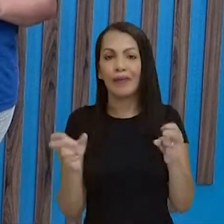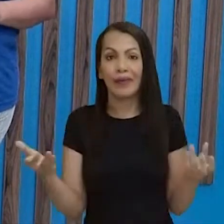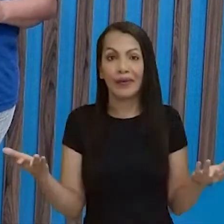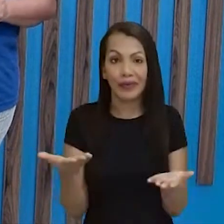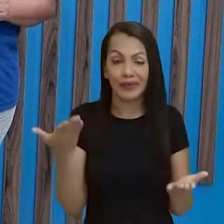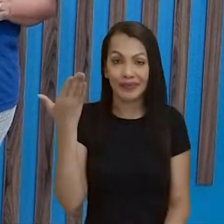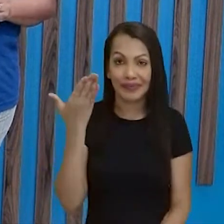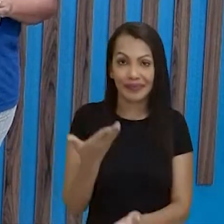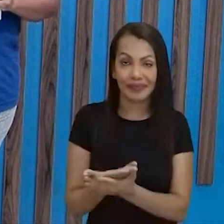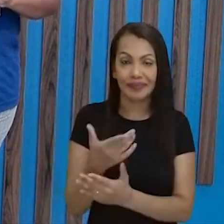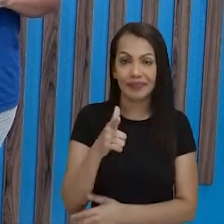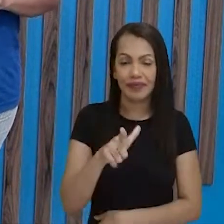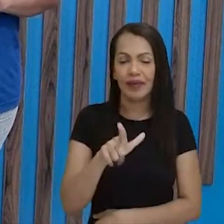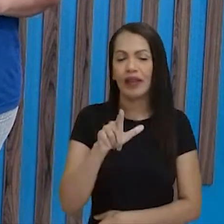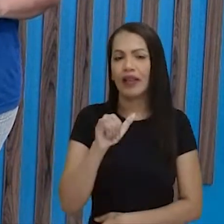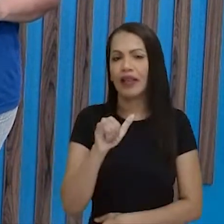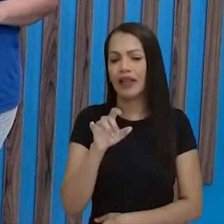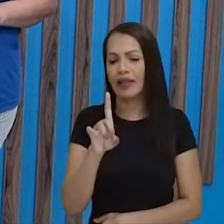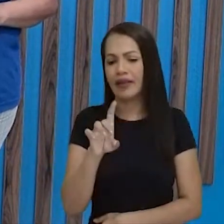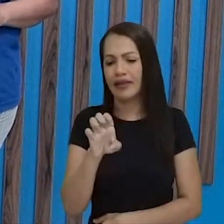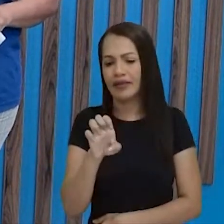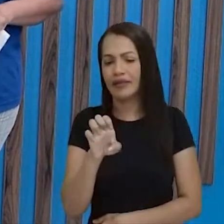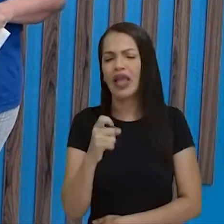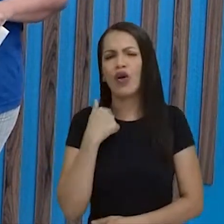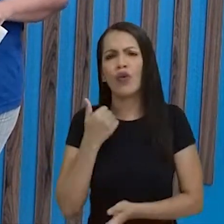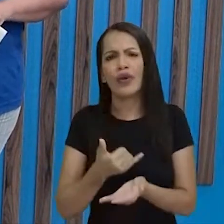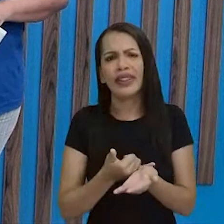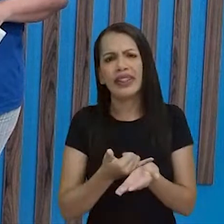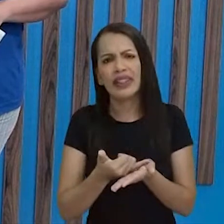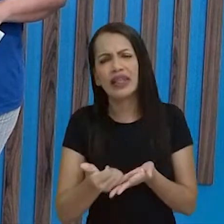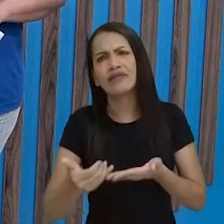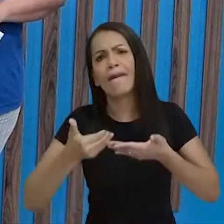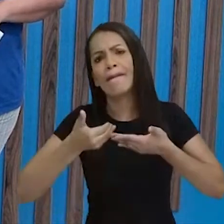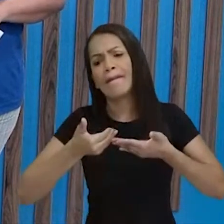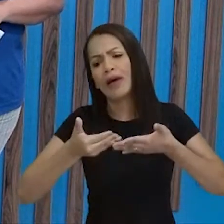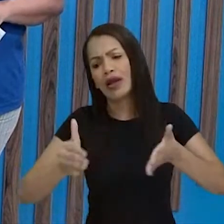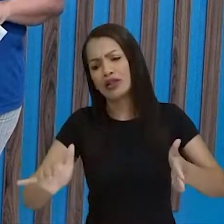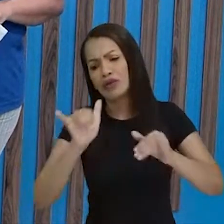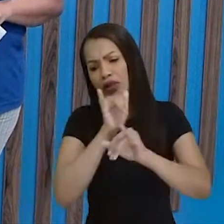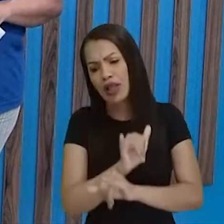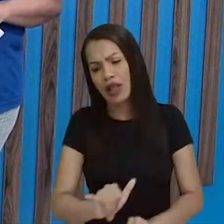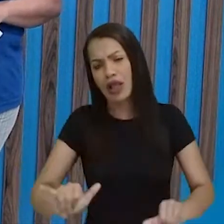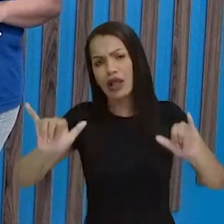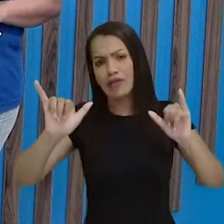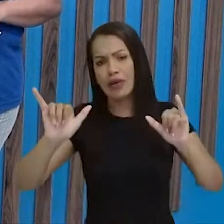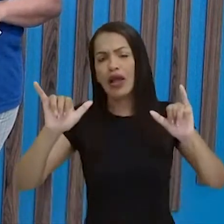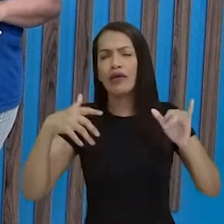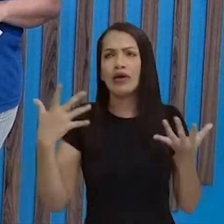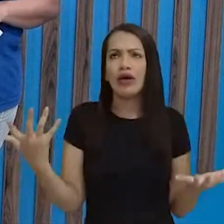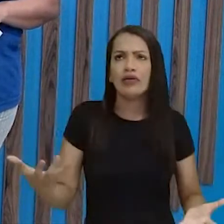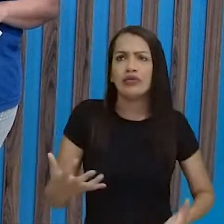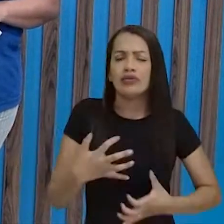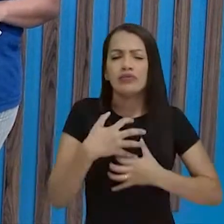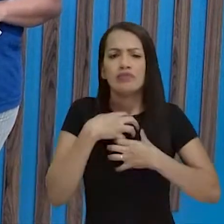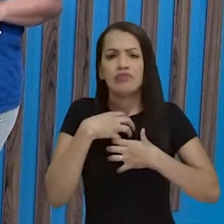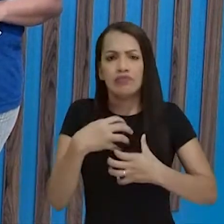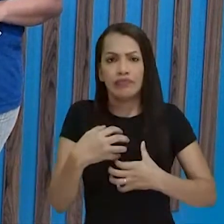O líder é a abertura da notícia, prepara uma atmosfera, um clima para